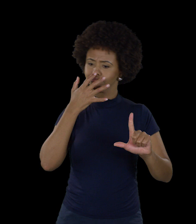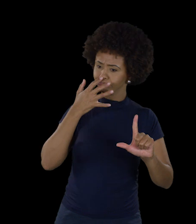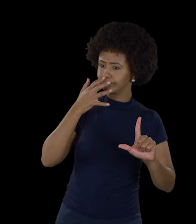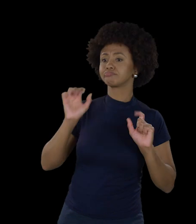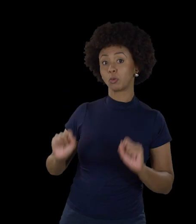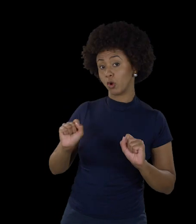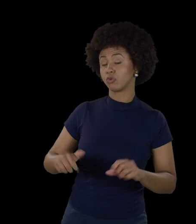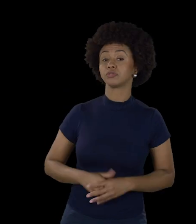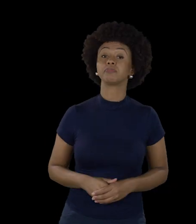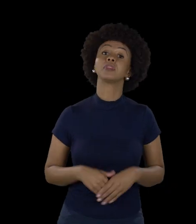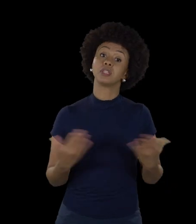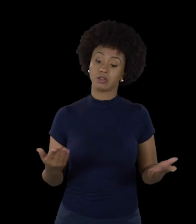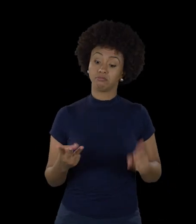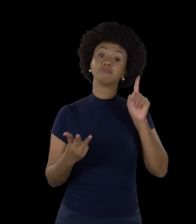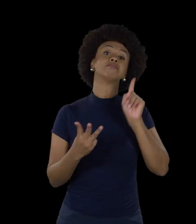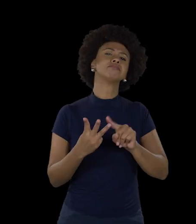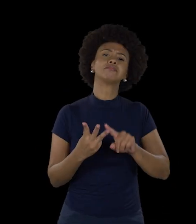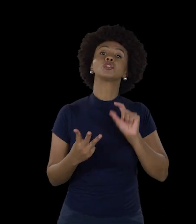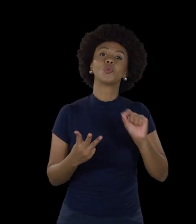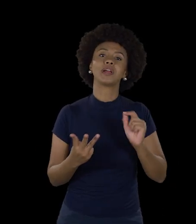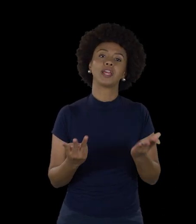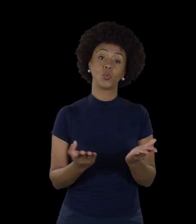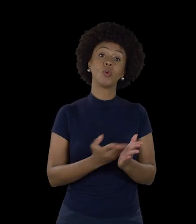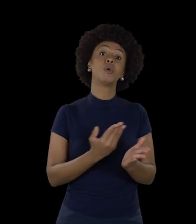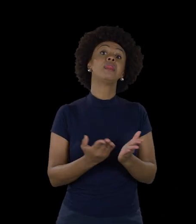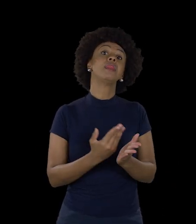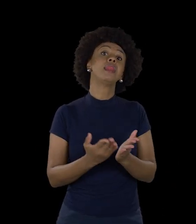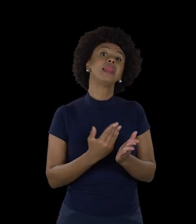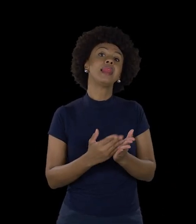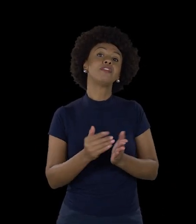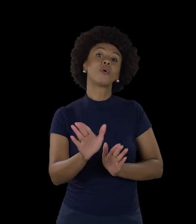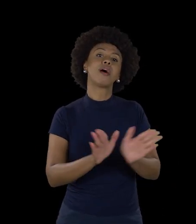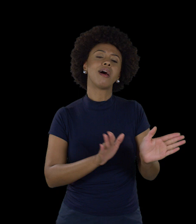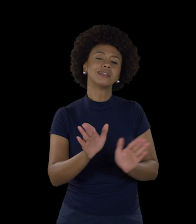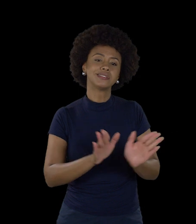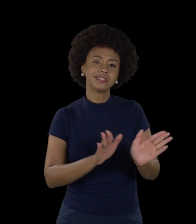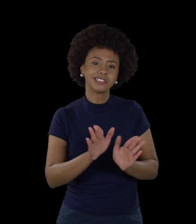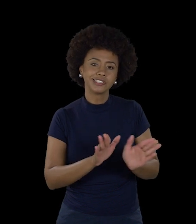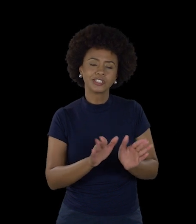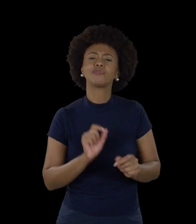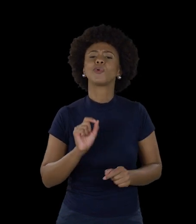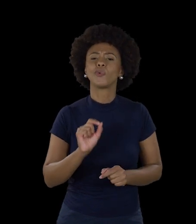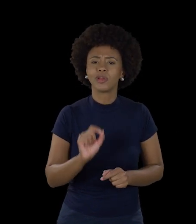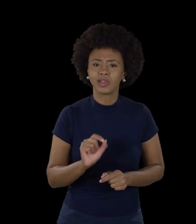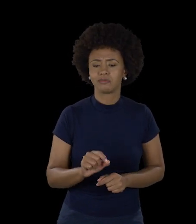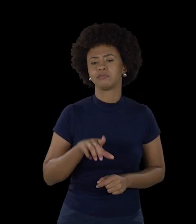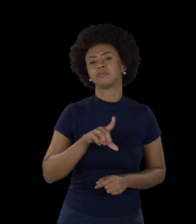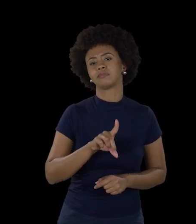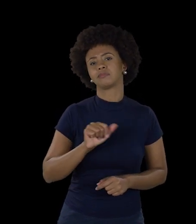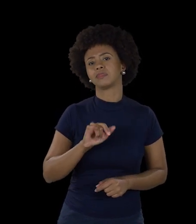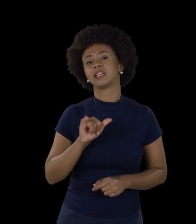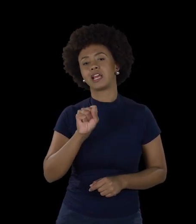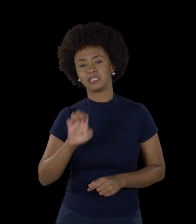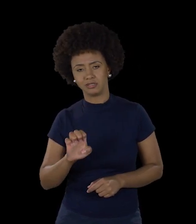gente tem um último produto, que é um livro num formato acessível, que chama Daisy. O Daisy é um arquivo que você coloca num